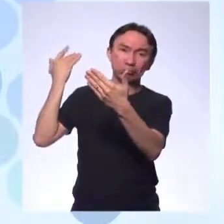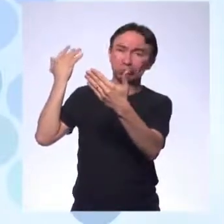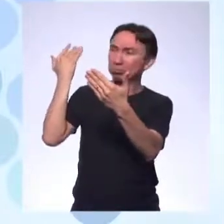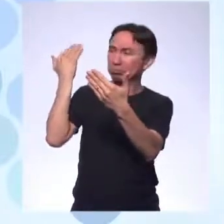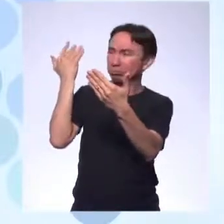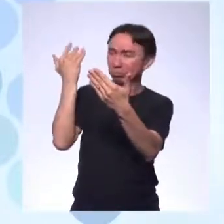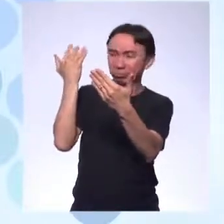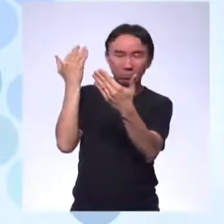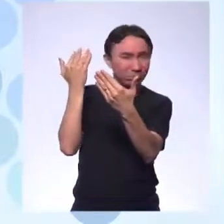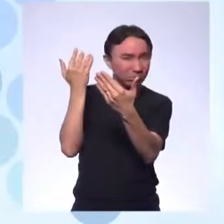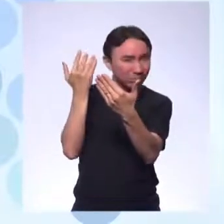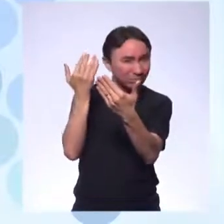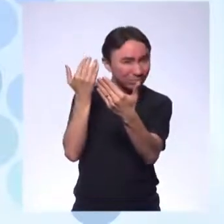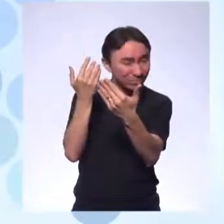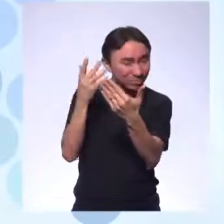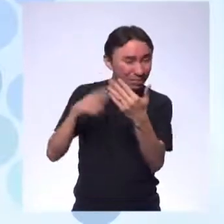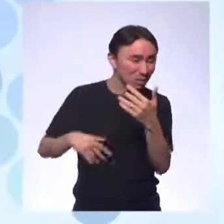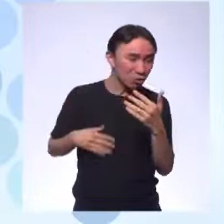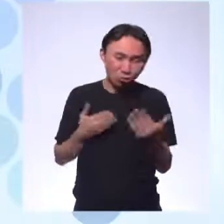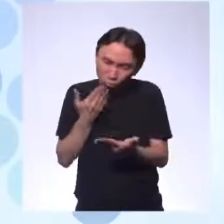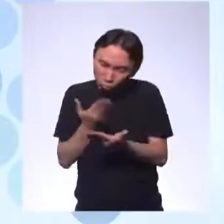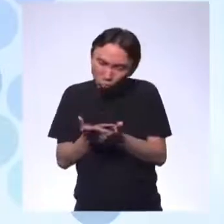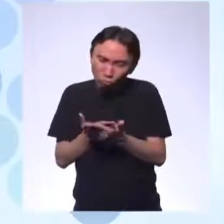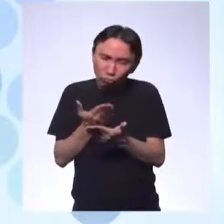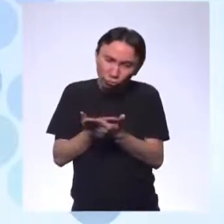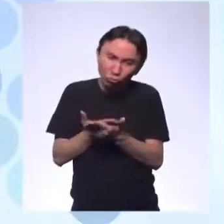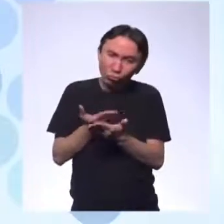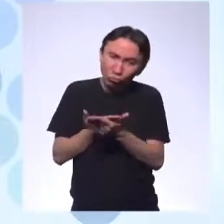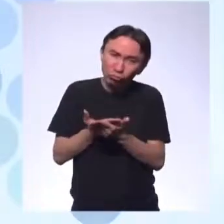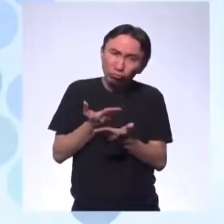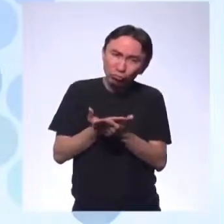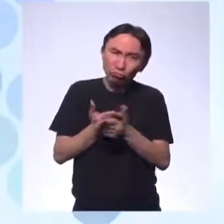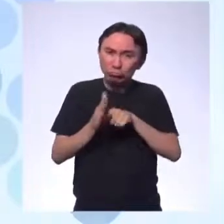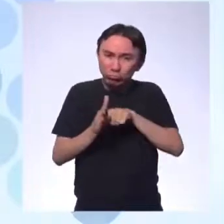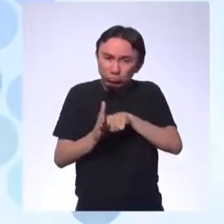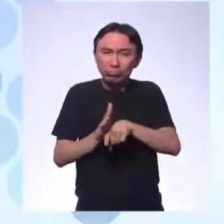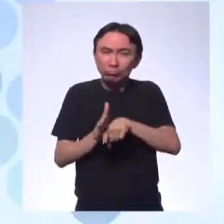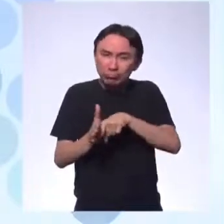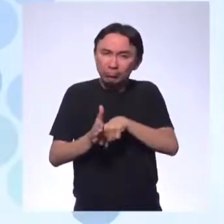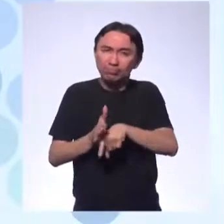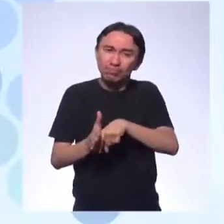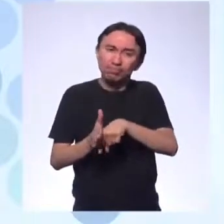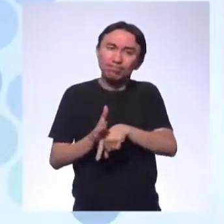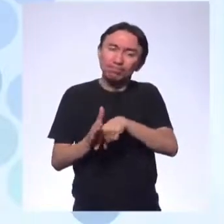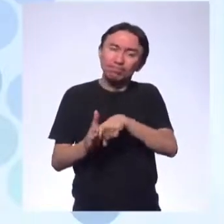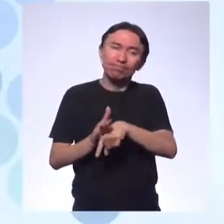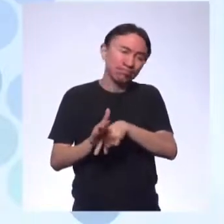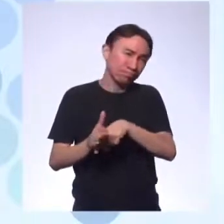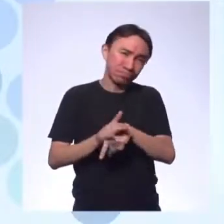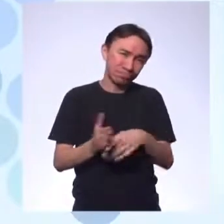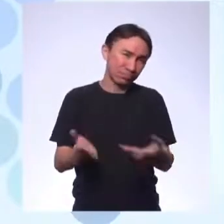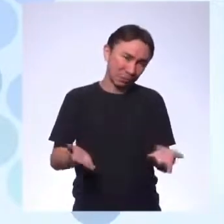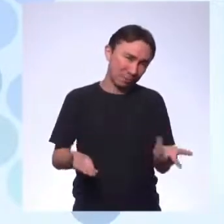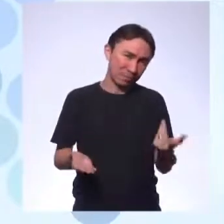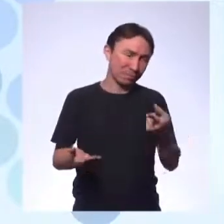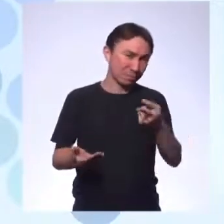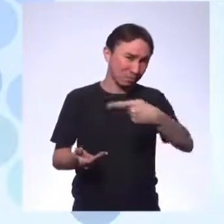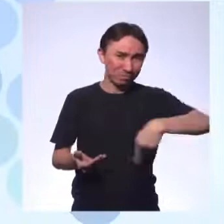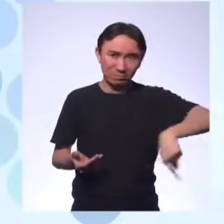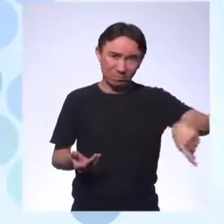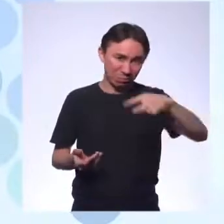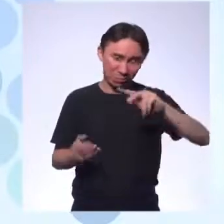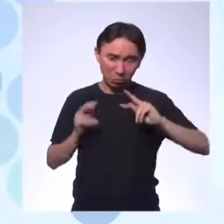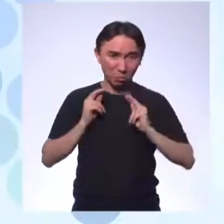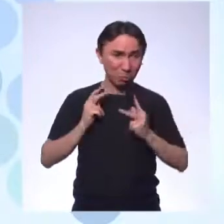foram sendo continuados, justamente porque, né, isso é inerente do ser humano, então, cada vez mais